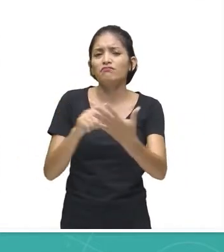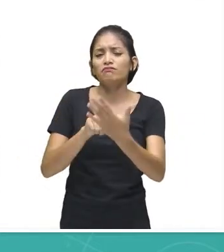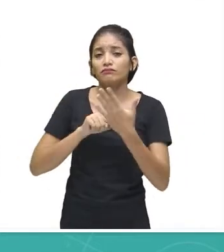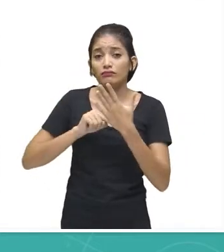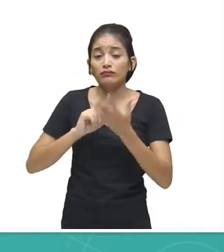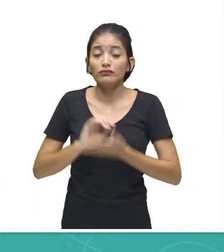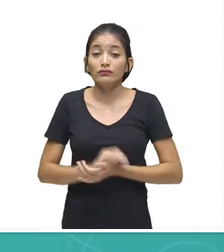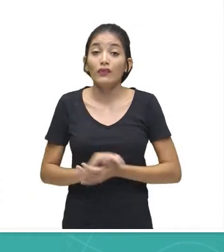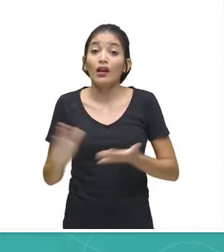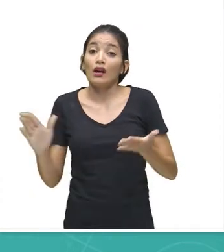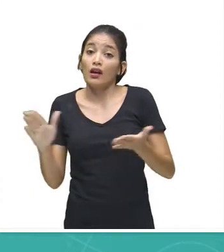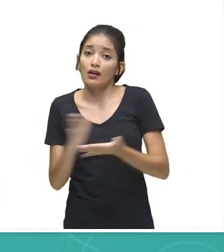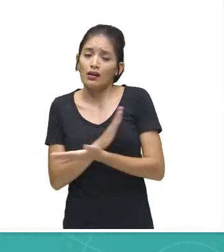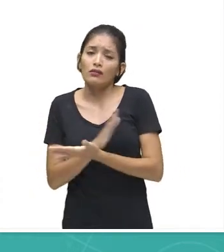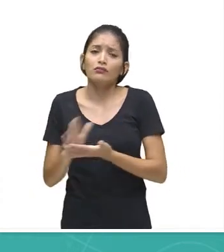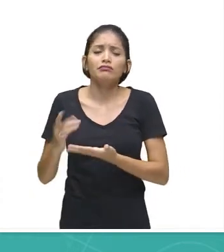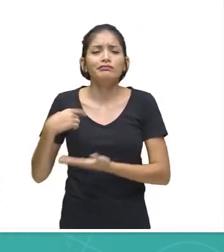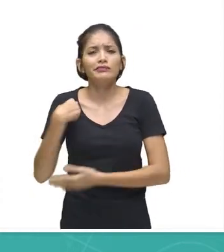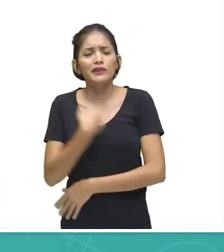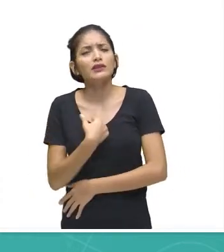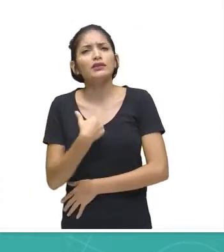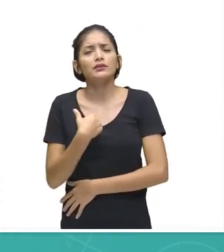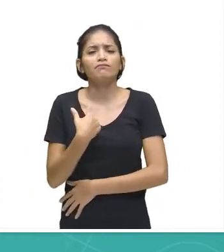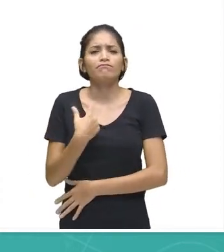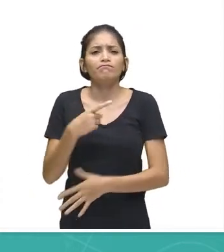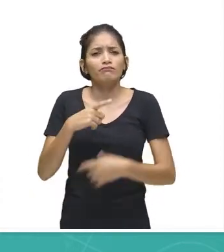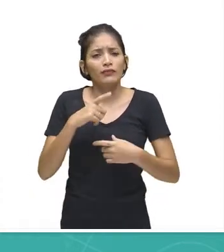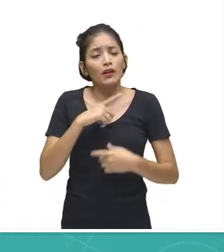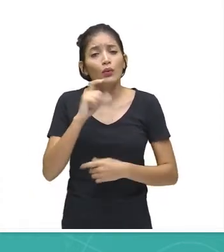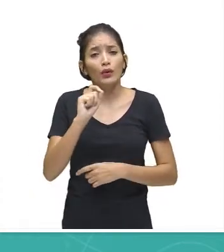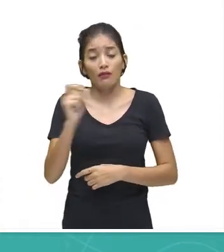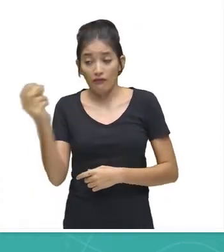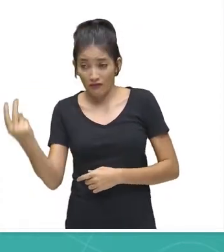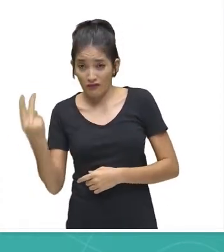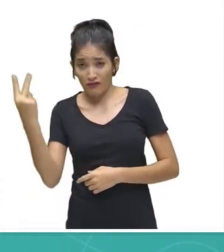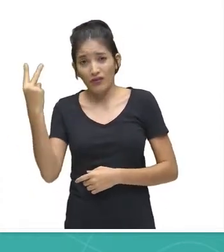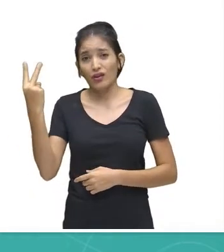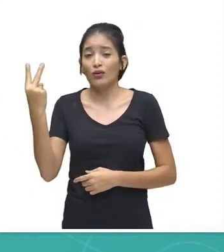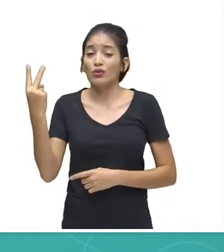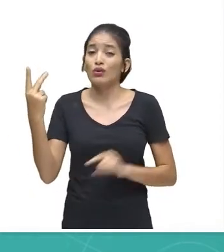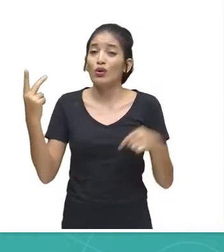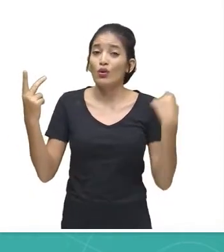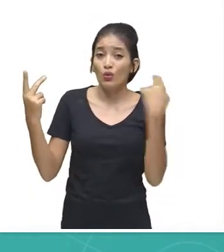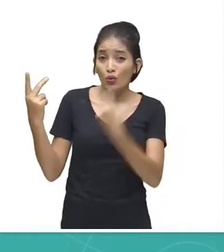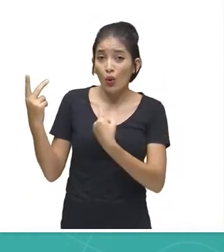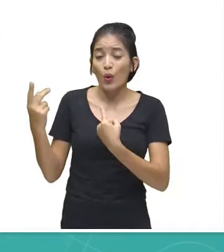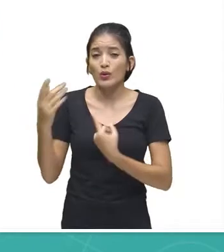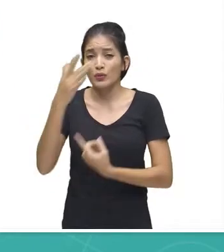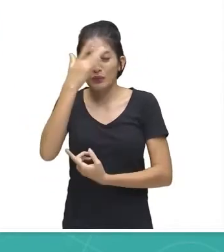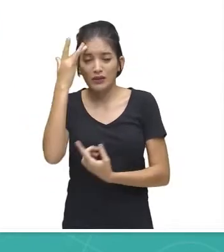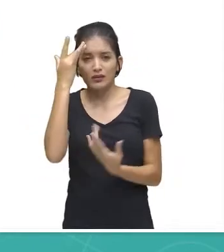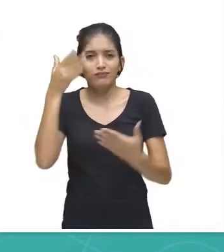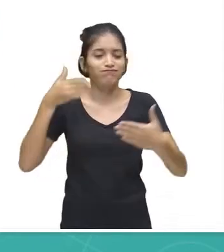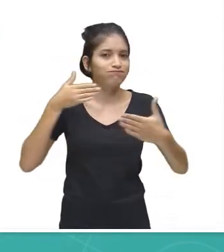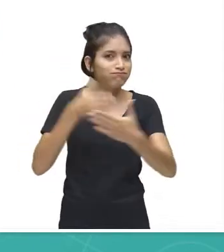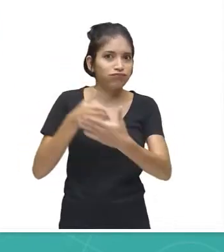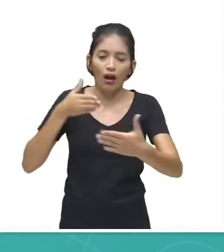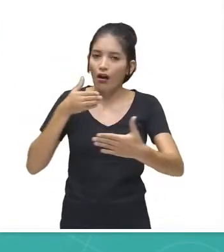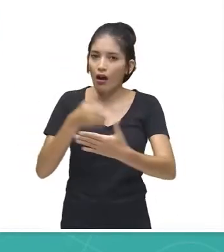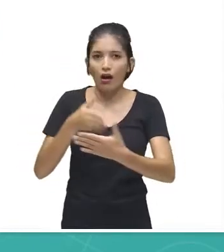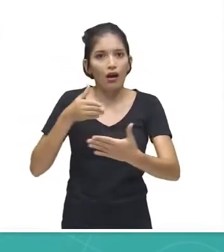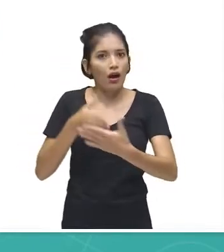muitas vezes, por mais que nós tenhamos valores, nós somos pessoas limitadas a